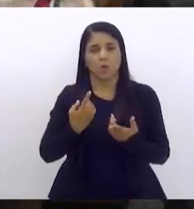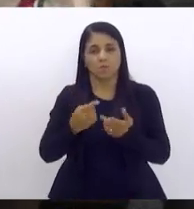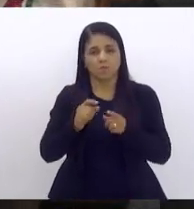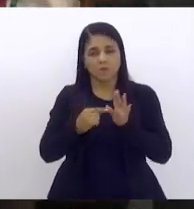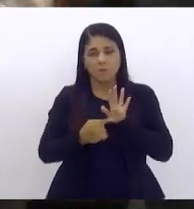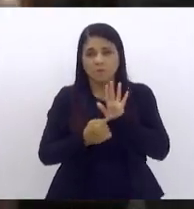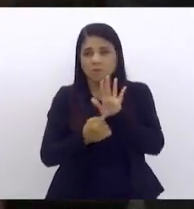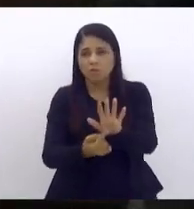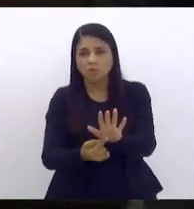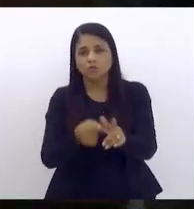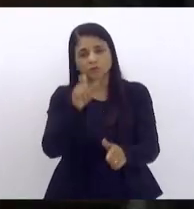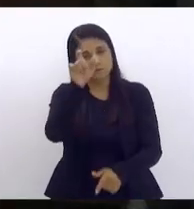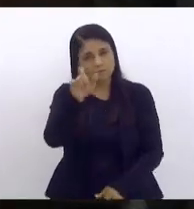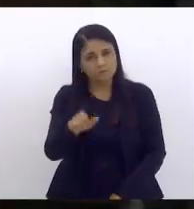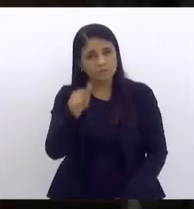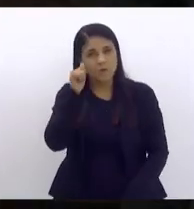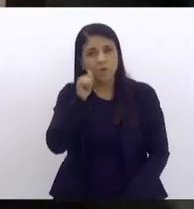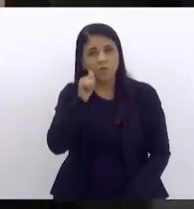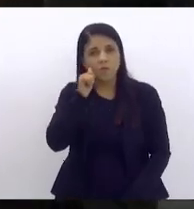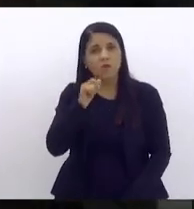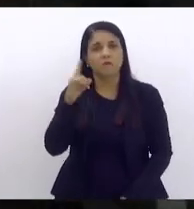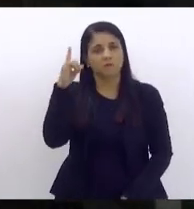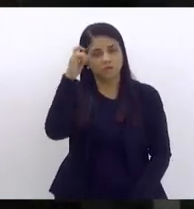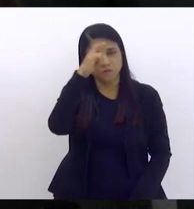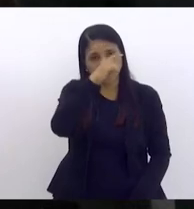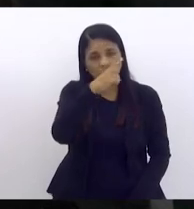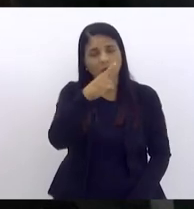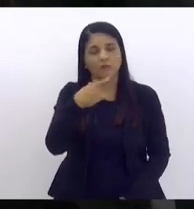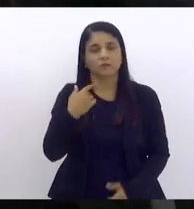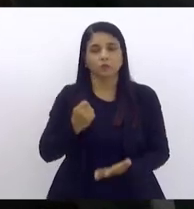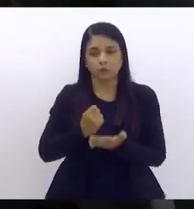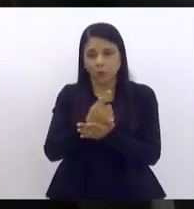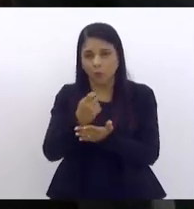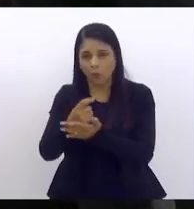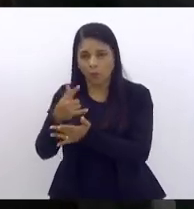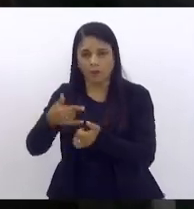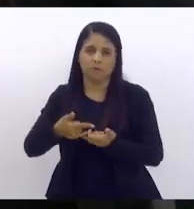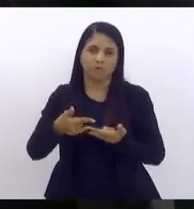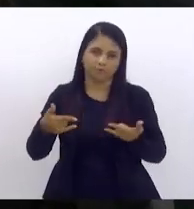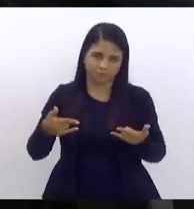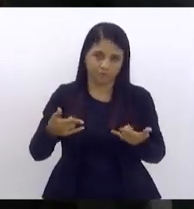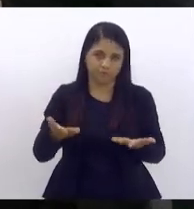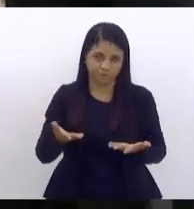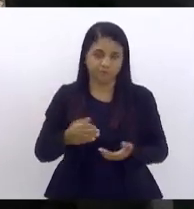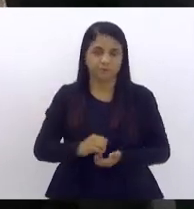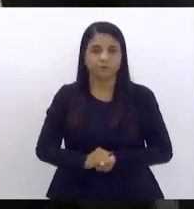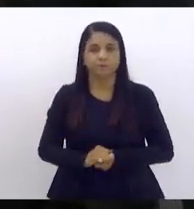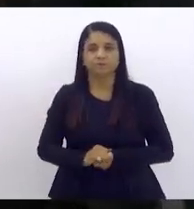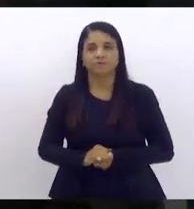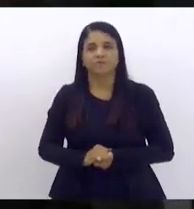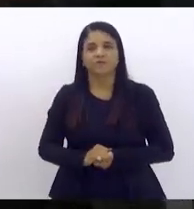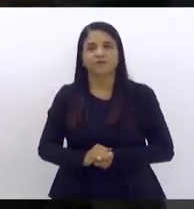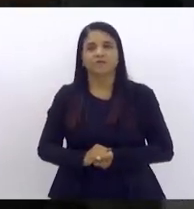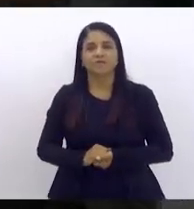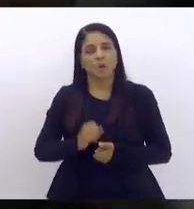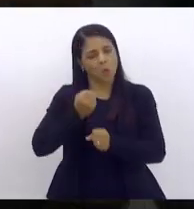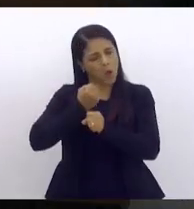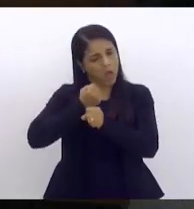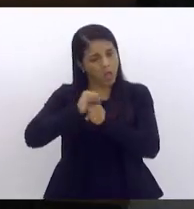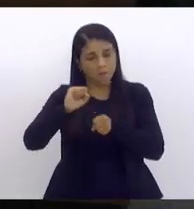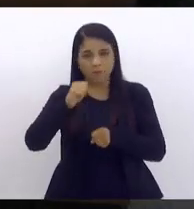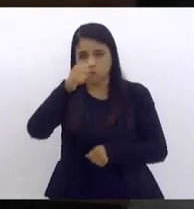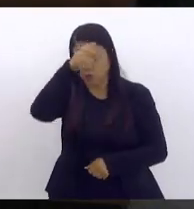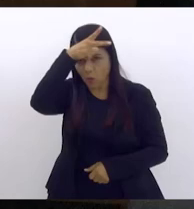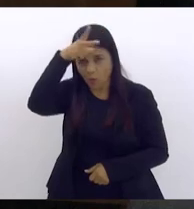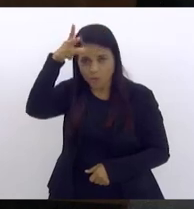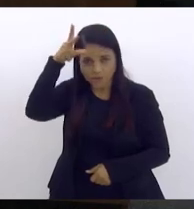daquelas pessoas que menstruam na dificuldade de acessar a sua dignidade menstrual. Então, fica aqui o nosso repúdio ao prefeito de